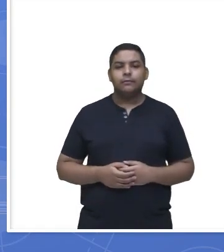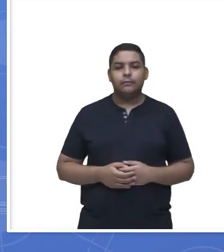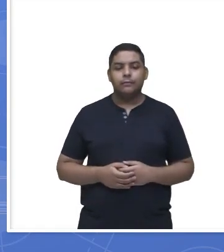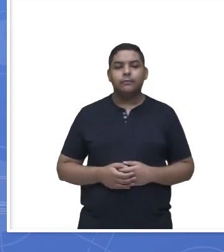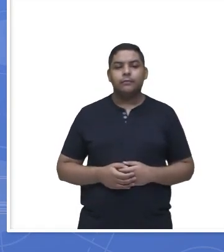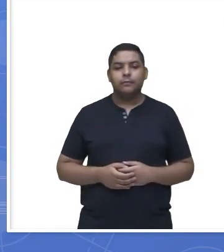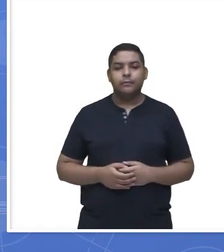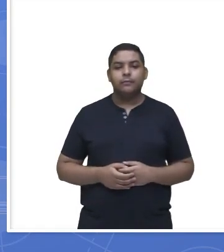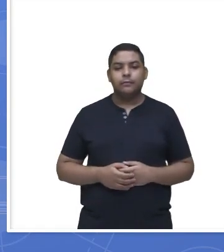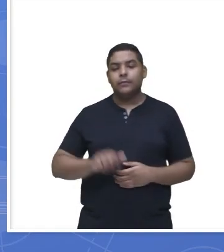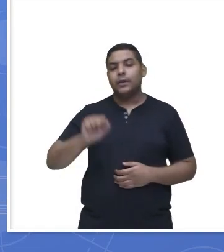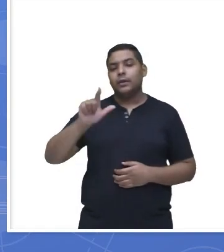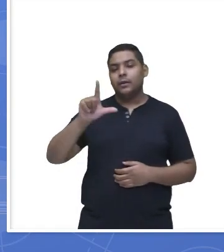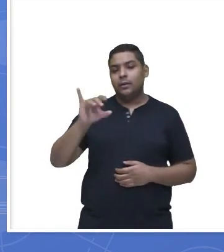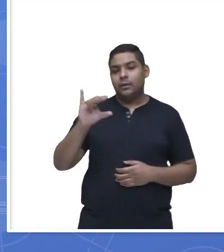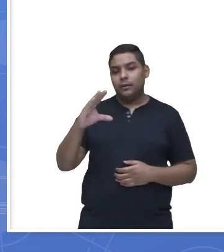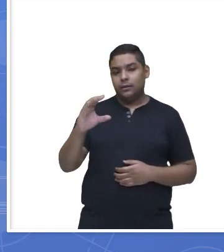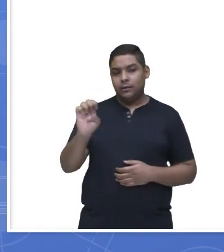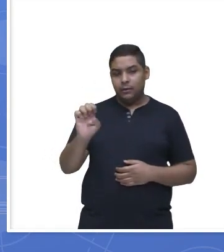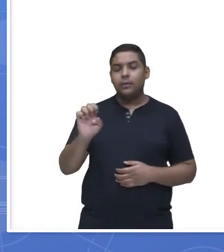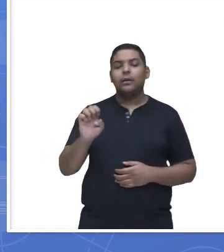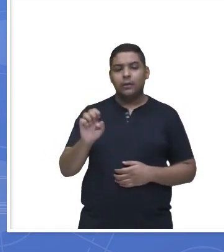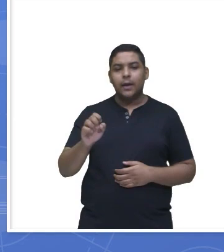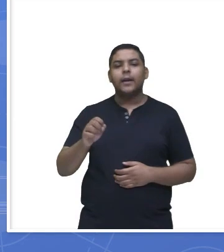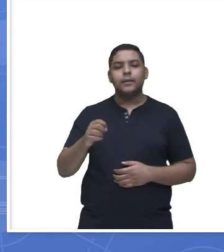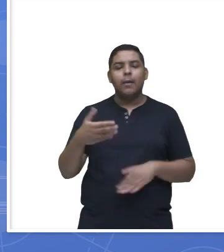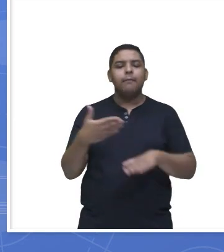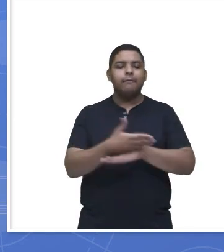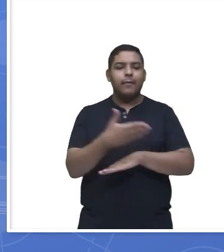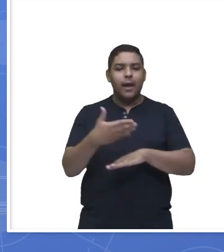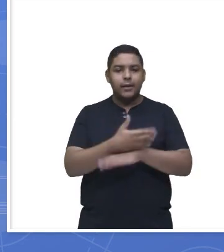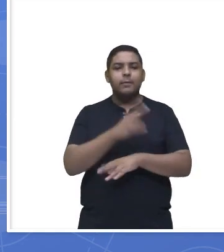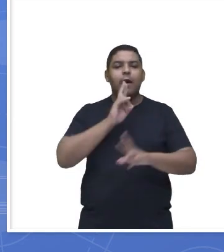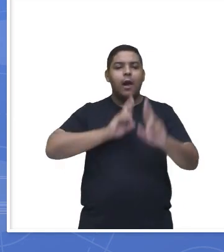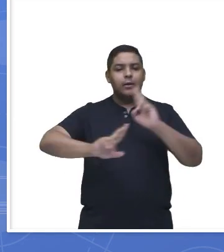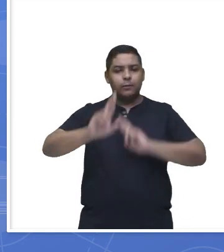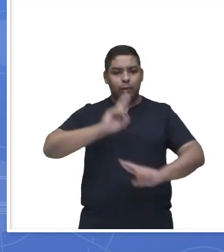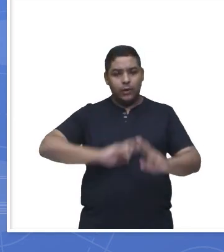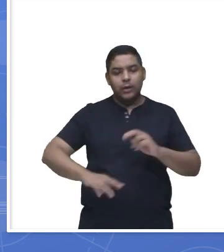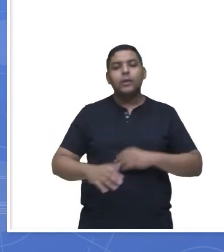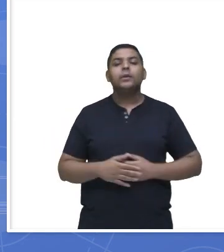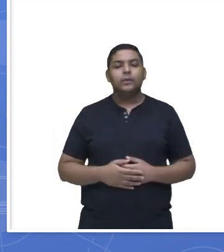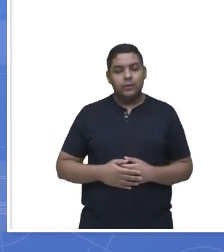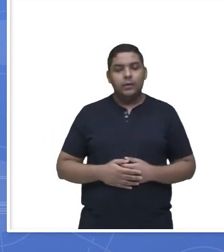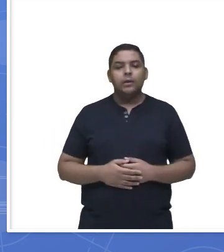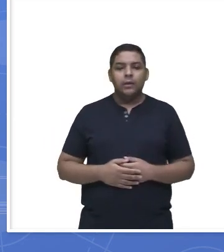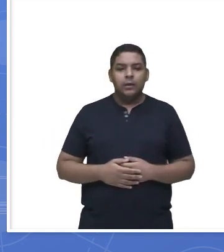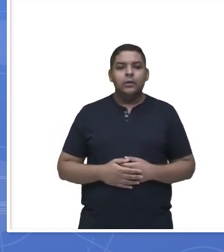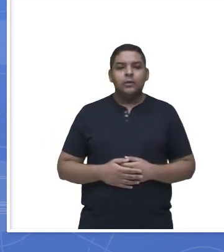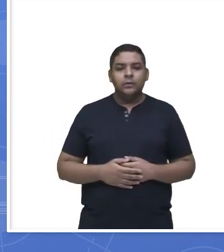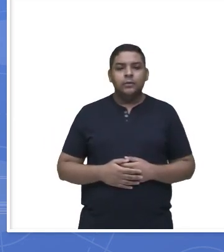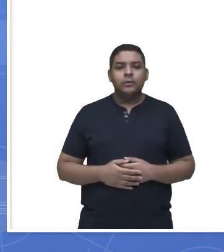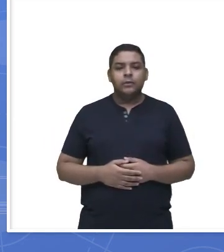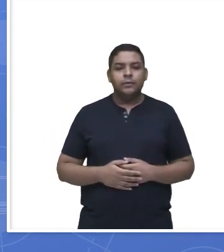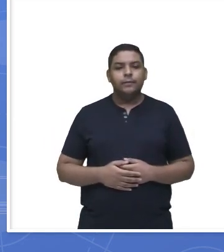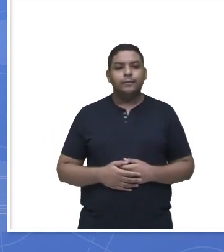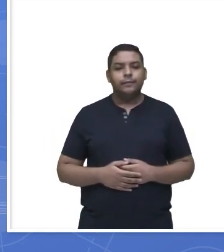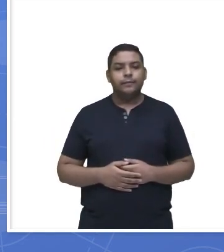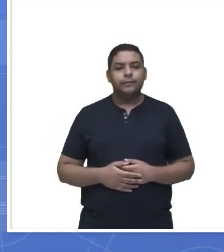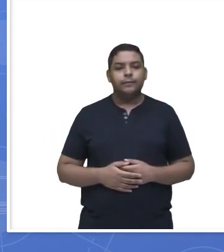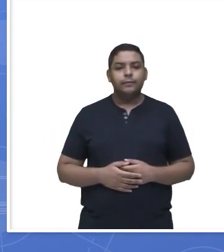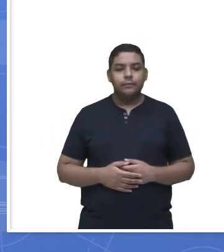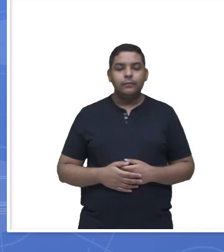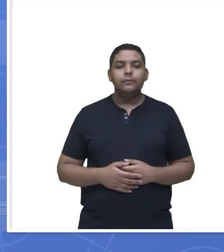Alice também participando, muito bacana. Aqui também a Ana Beatriz, Plínio Ramos Coelho, Maitá